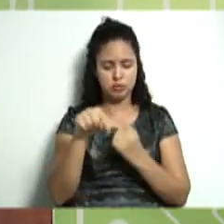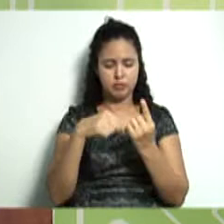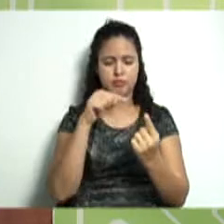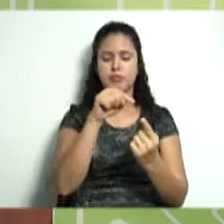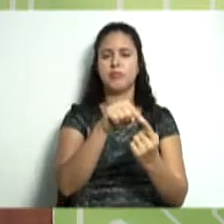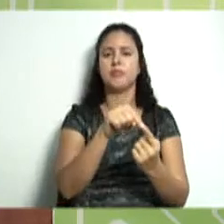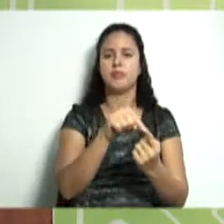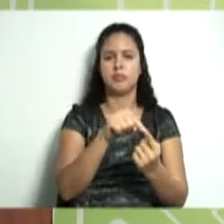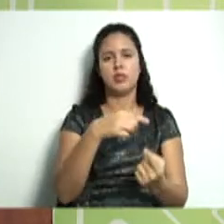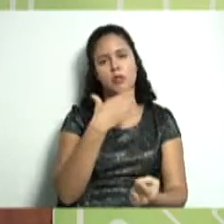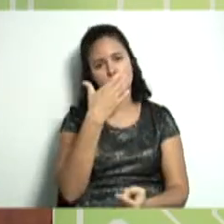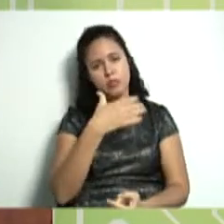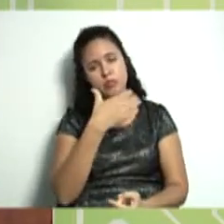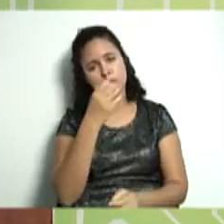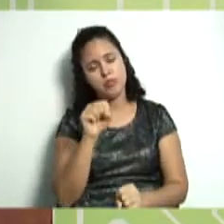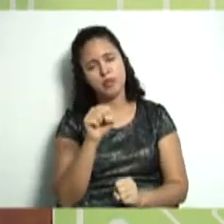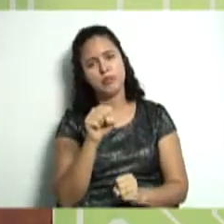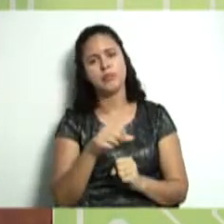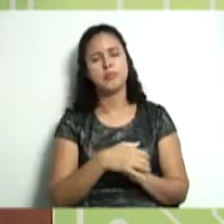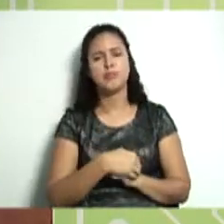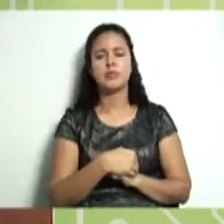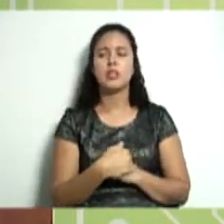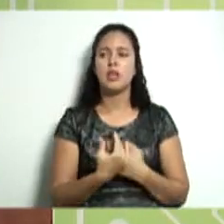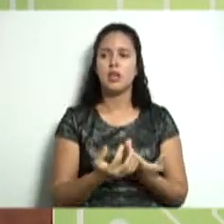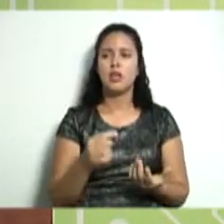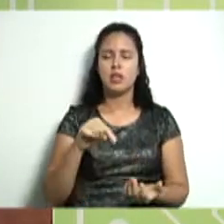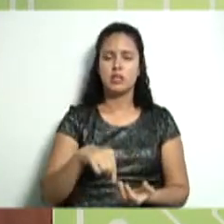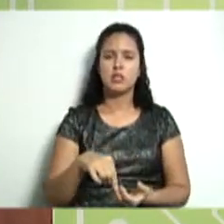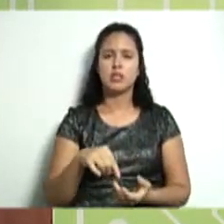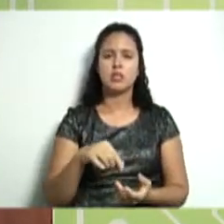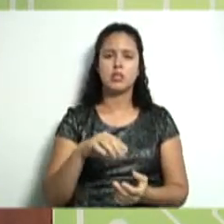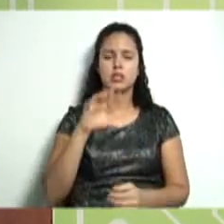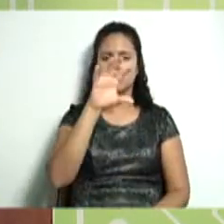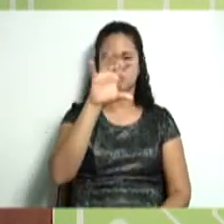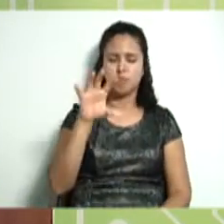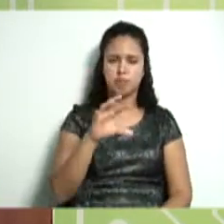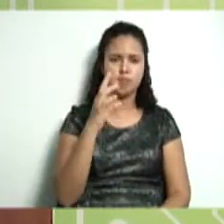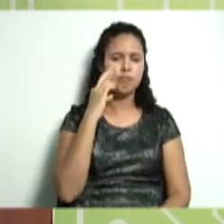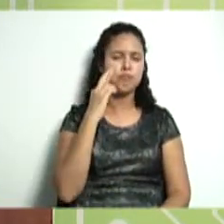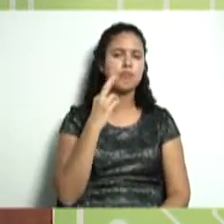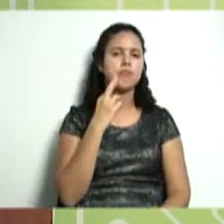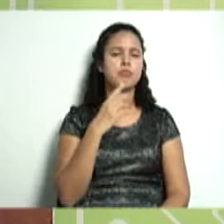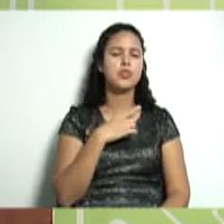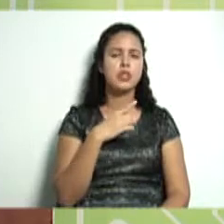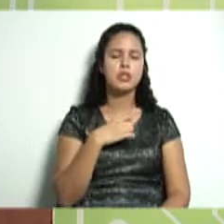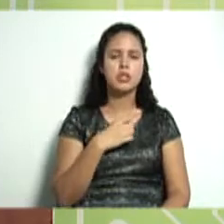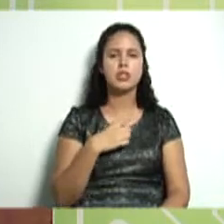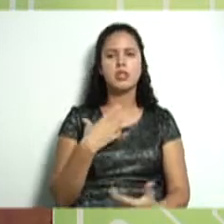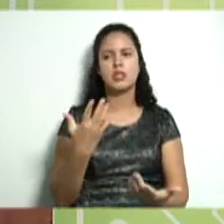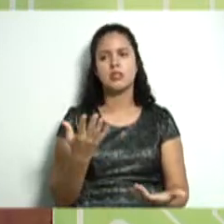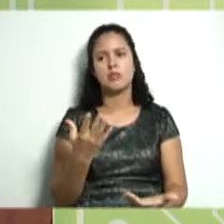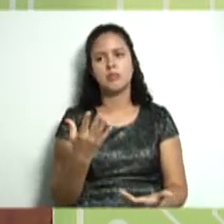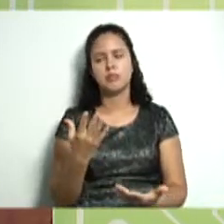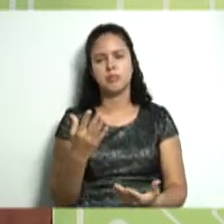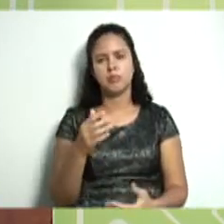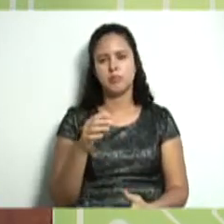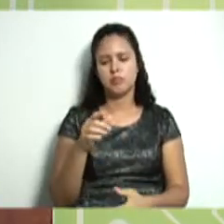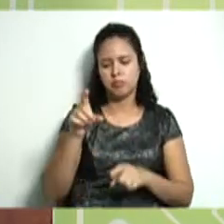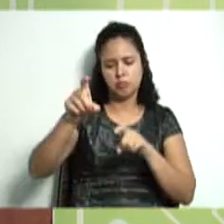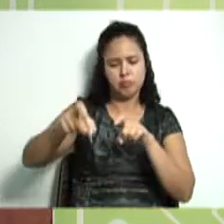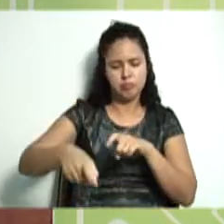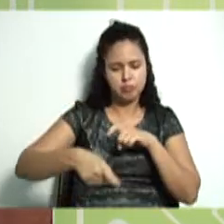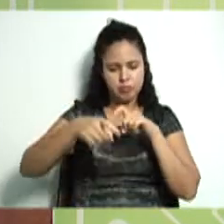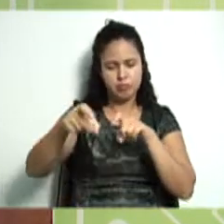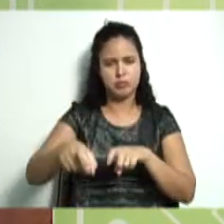produto, nesse ramo. Aqui na minha região tem muita oportunidade, atividade de agropecuária, então